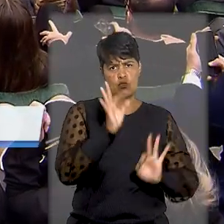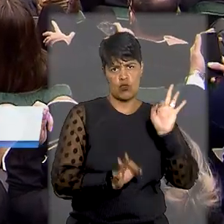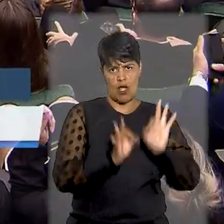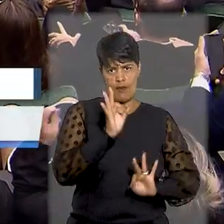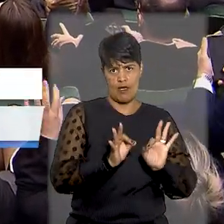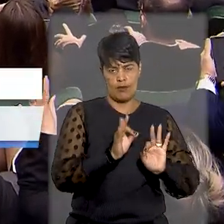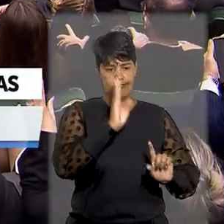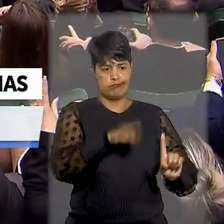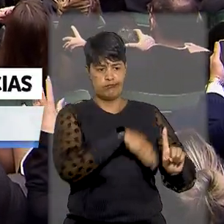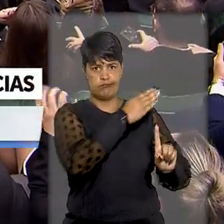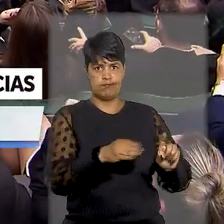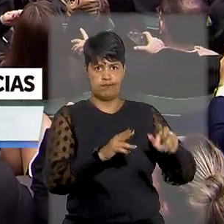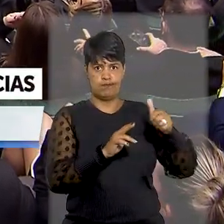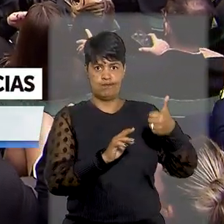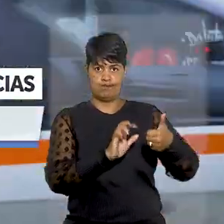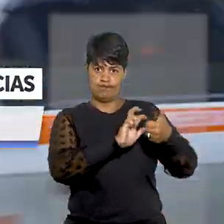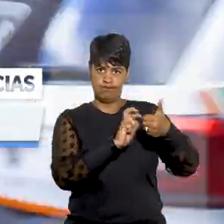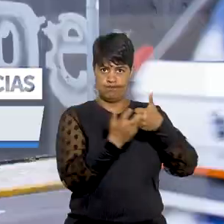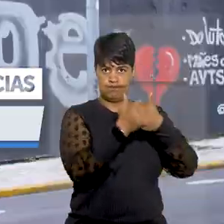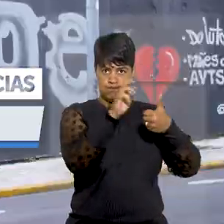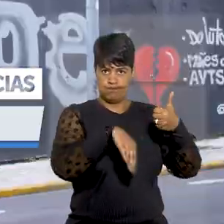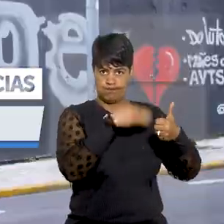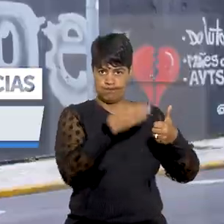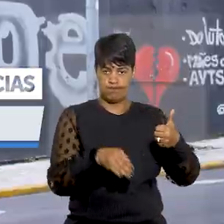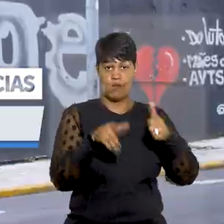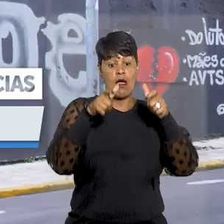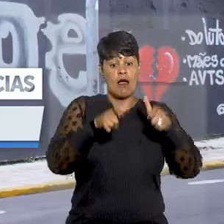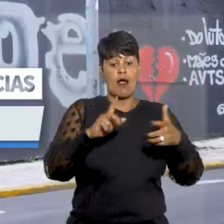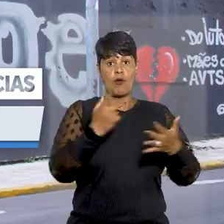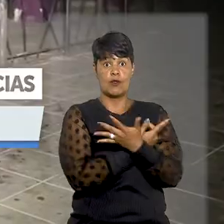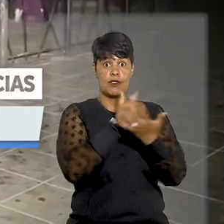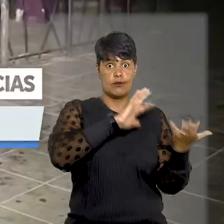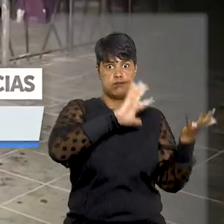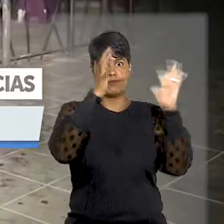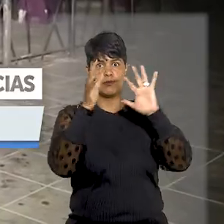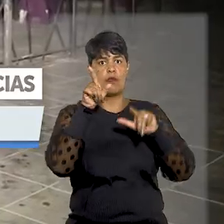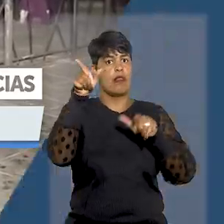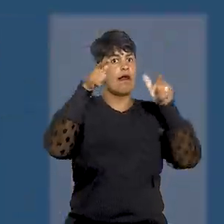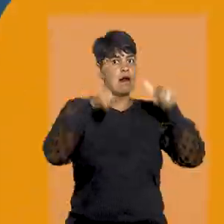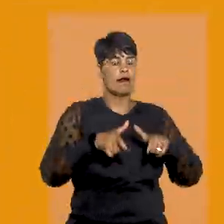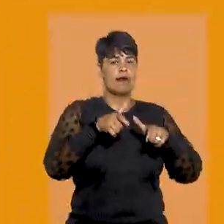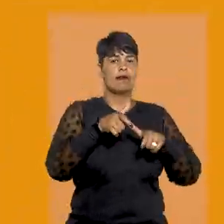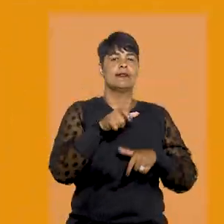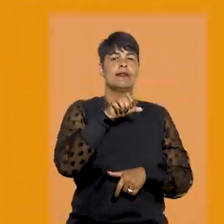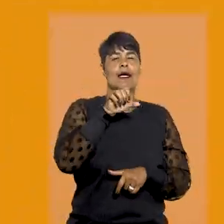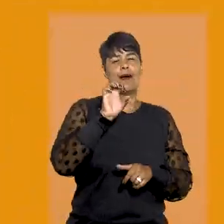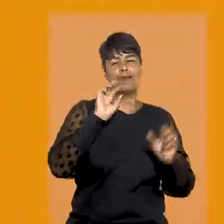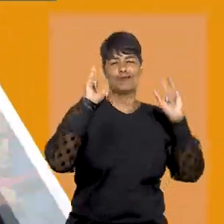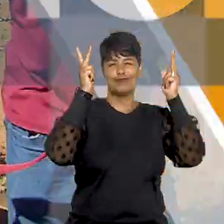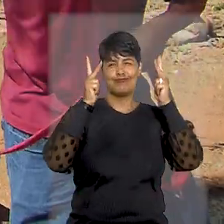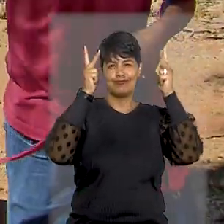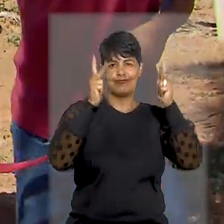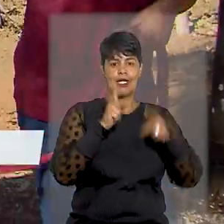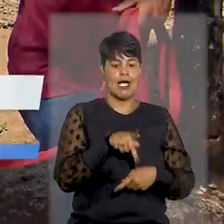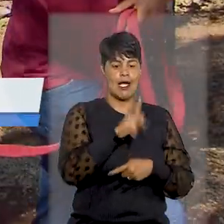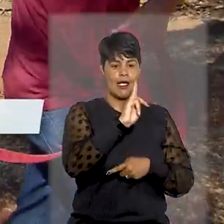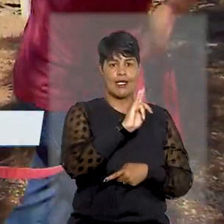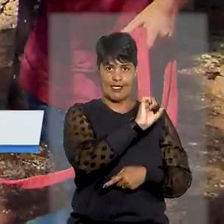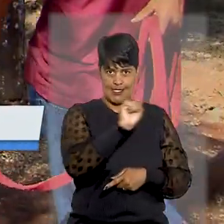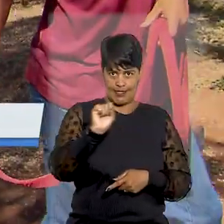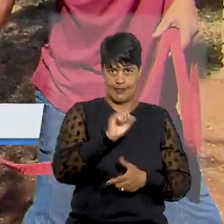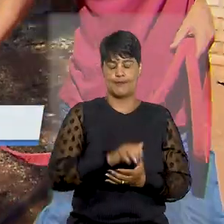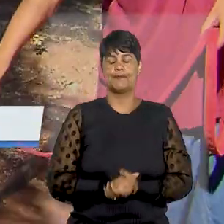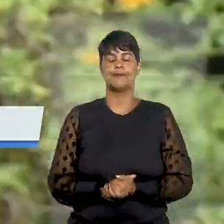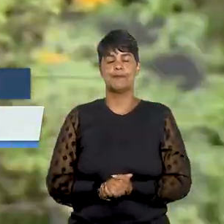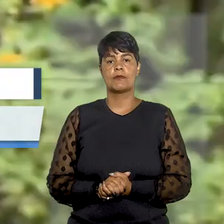sobre anulação do Júri que condenou os quatro acusados pela tragédia da Boate Kiss tratamento para síndrome